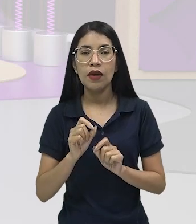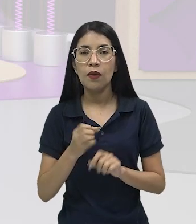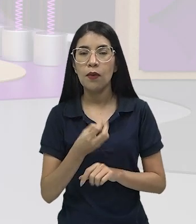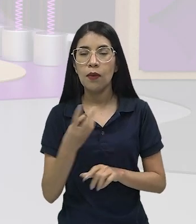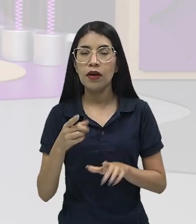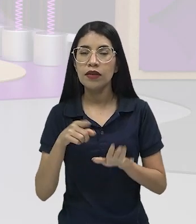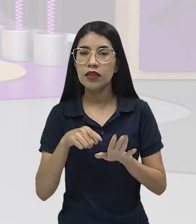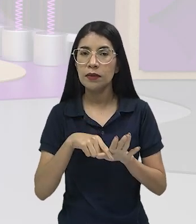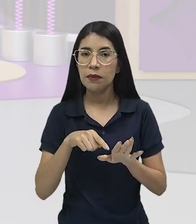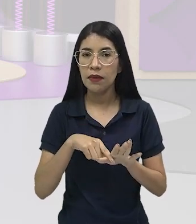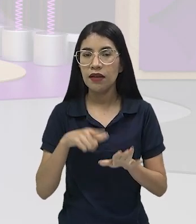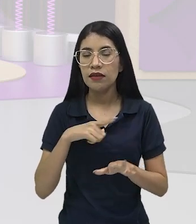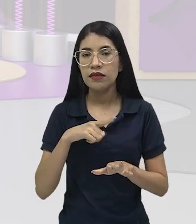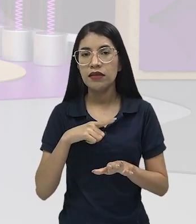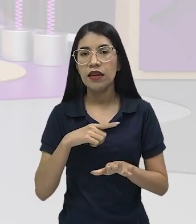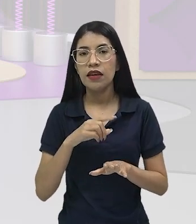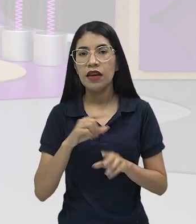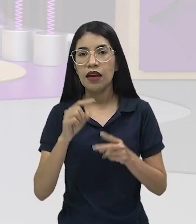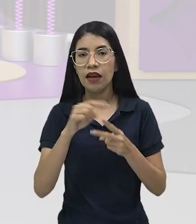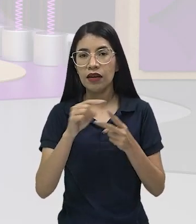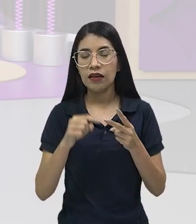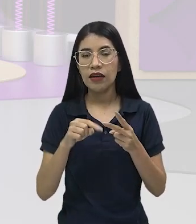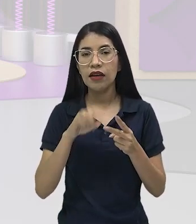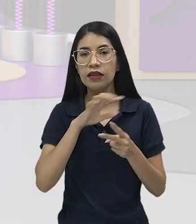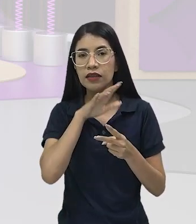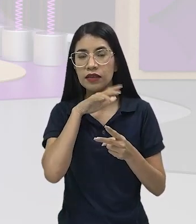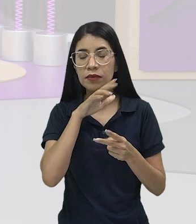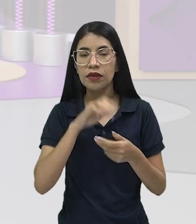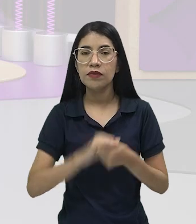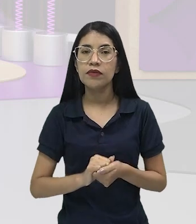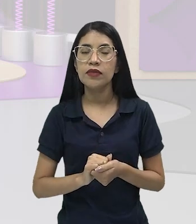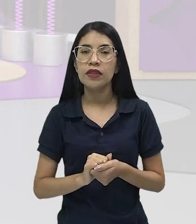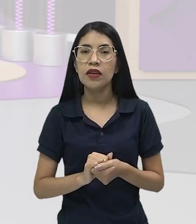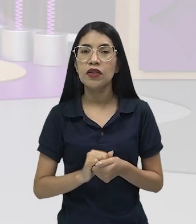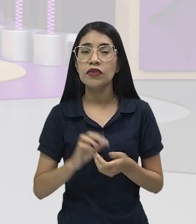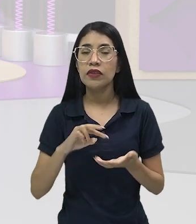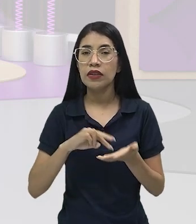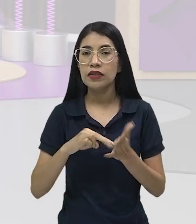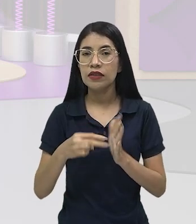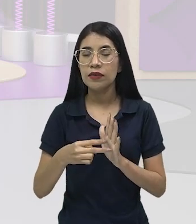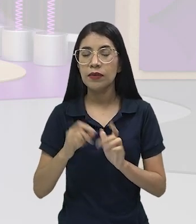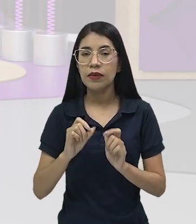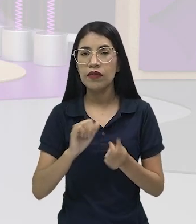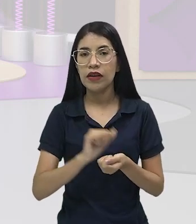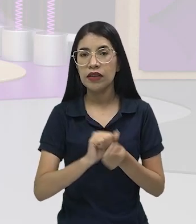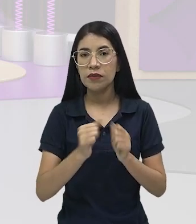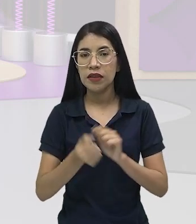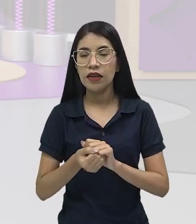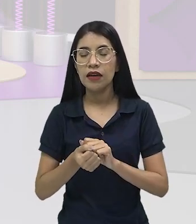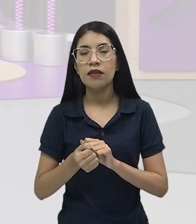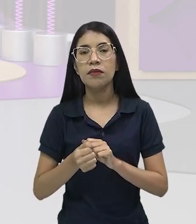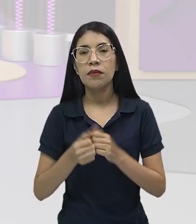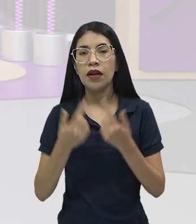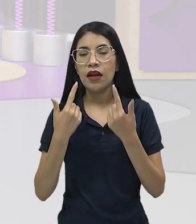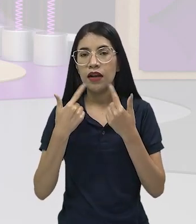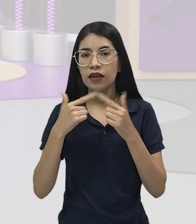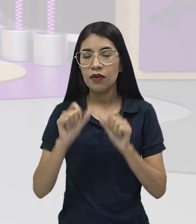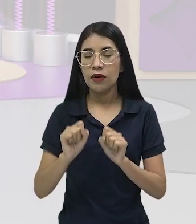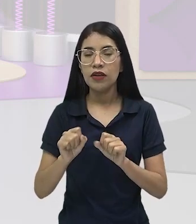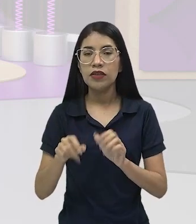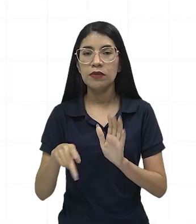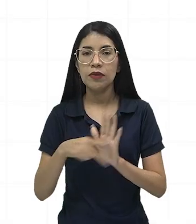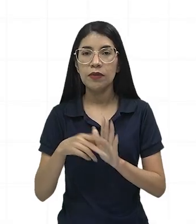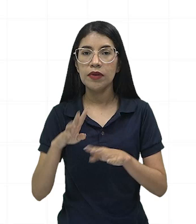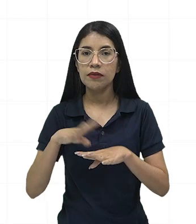como sair dessa situação, pegar os caracteres matemáticos, as variáveis e escrever a